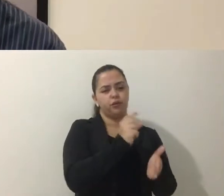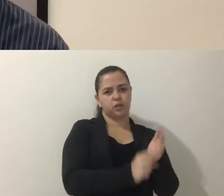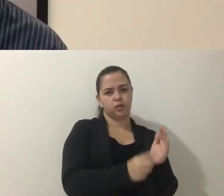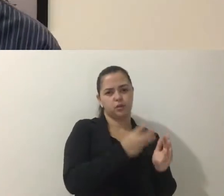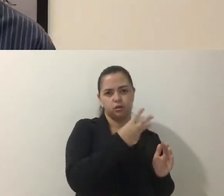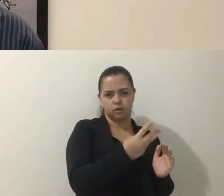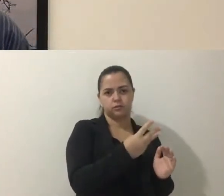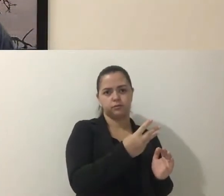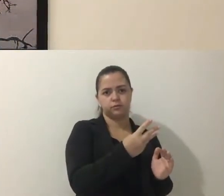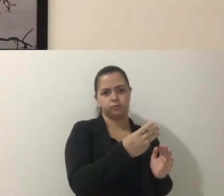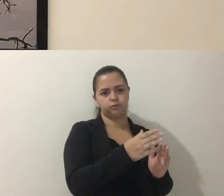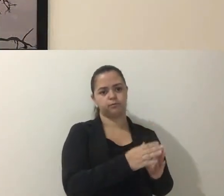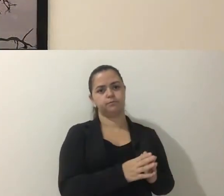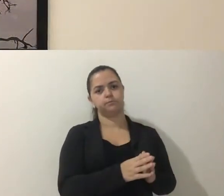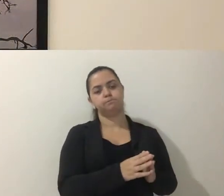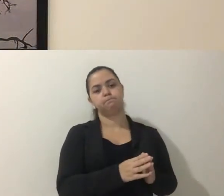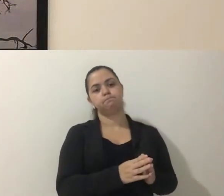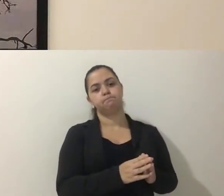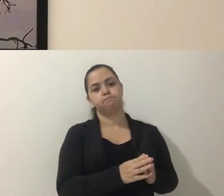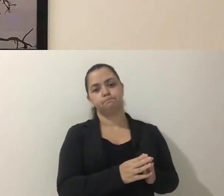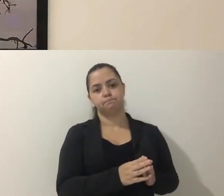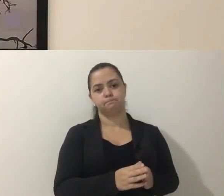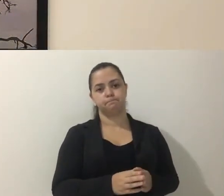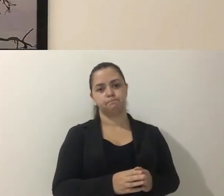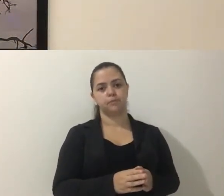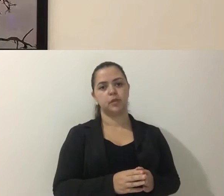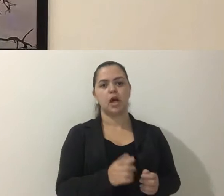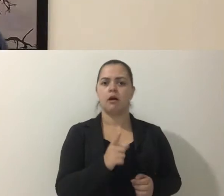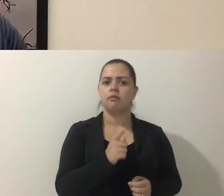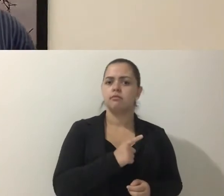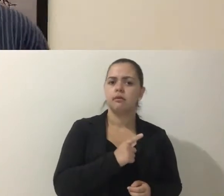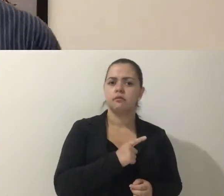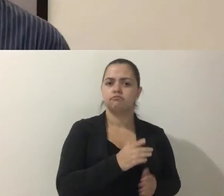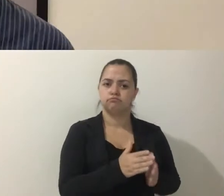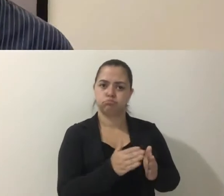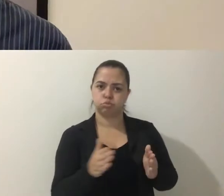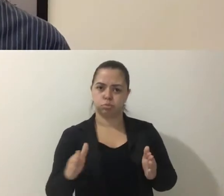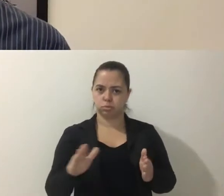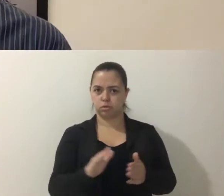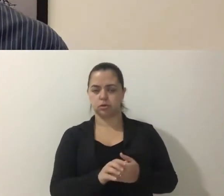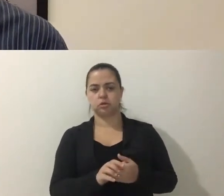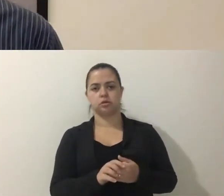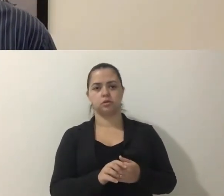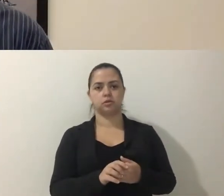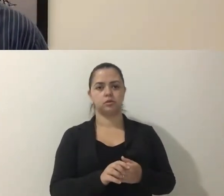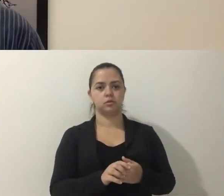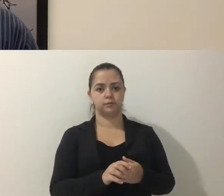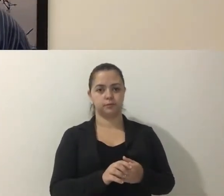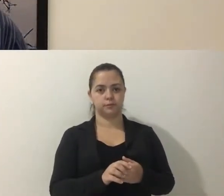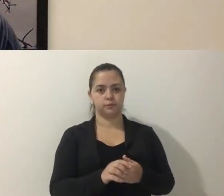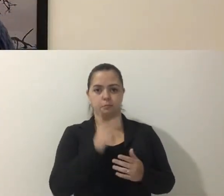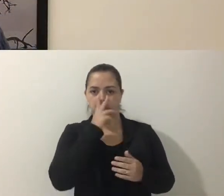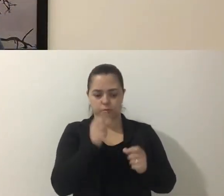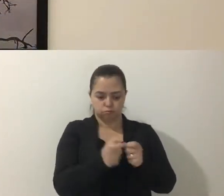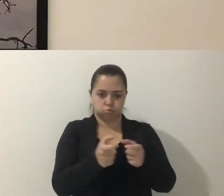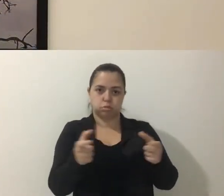partir do versículo 3, Mateus 19, versículo 3. Aqui nós temos uma versão mais completa acerca